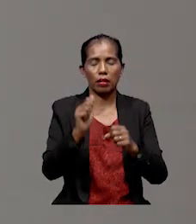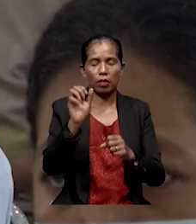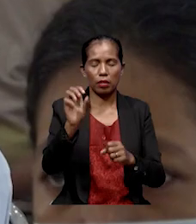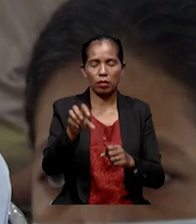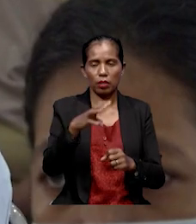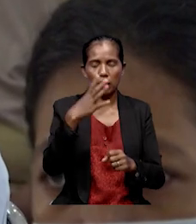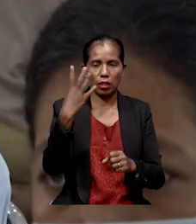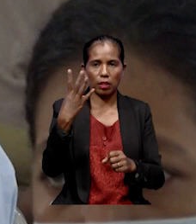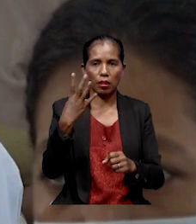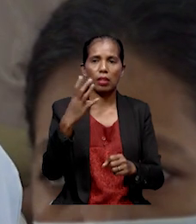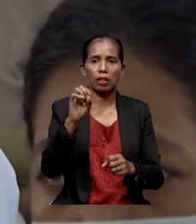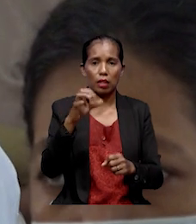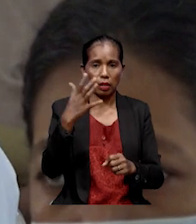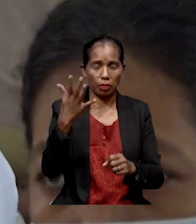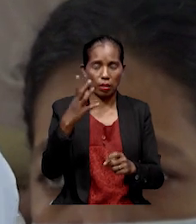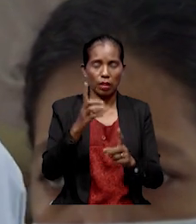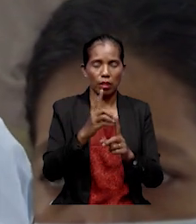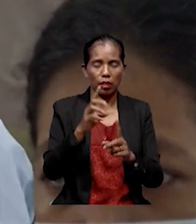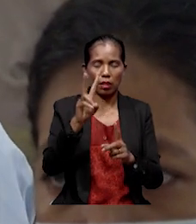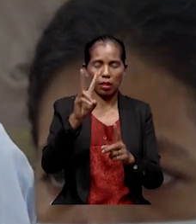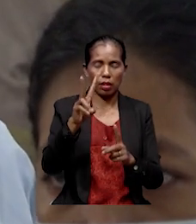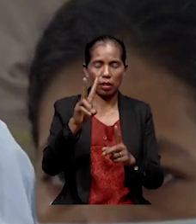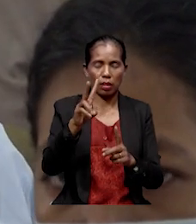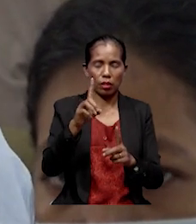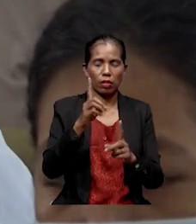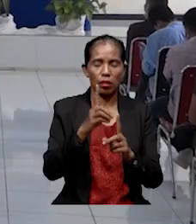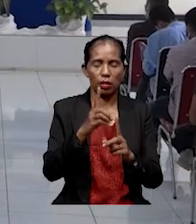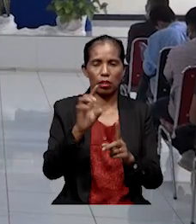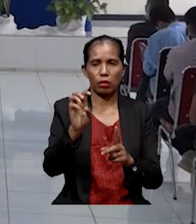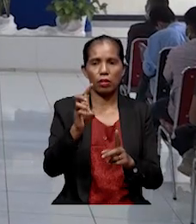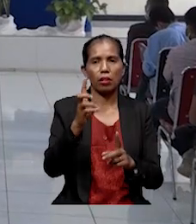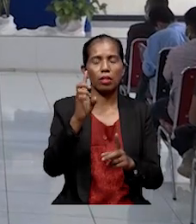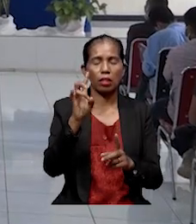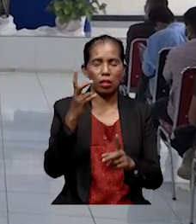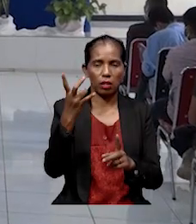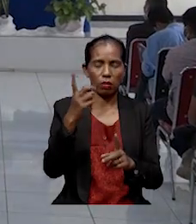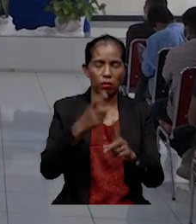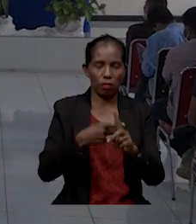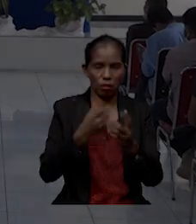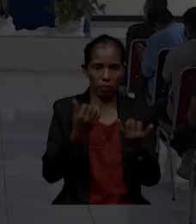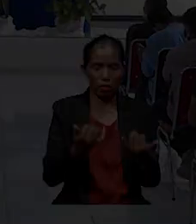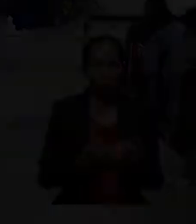Lima, hahu husi Lorenz Tolu, to Lorenz Sanus em Hitu, fulan março tinanem. Aniceto Leite, GMN.